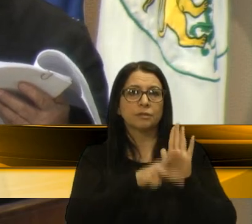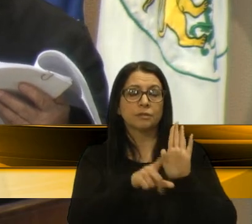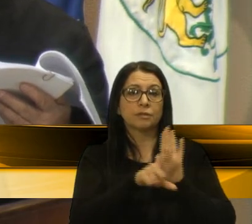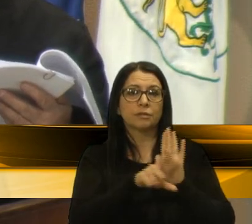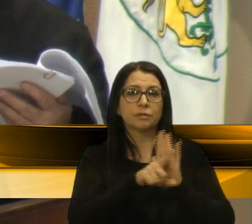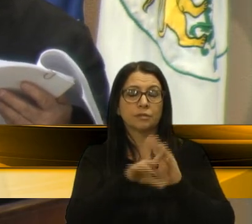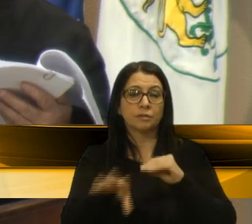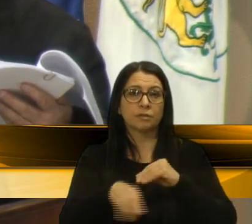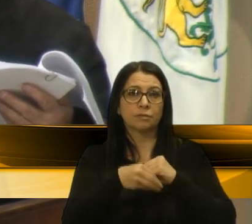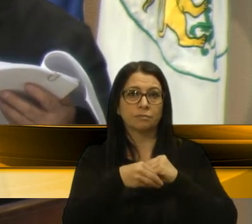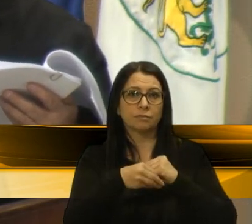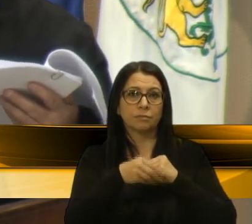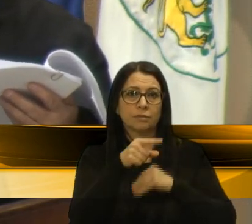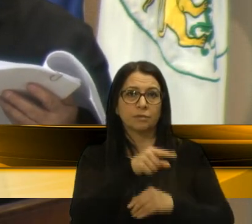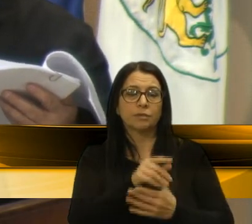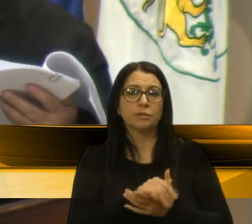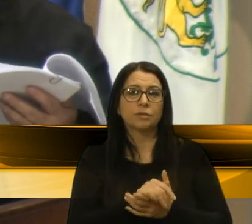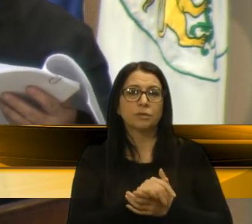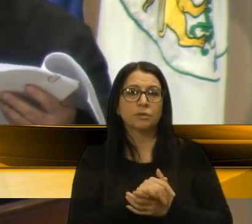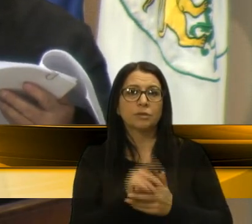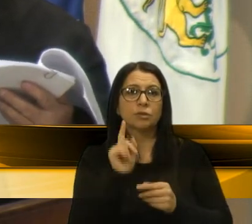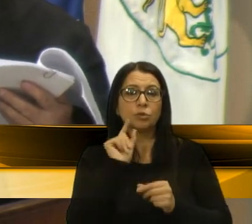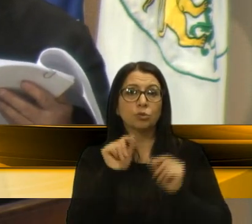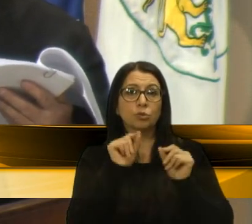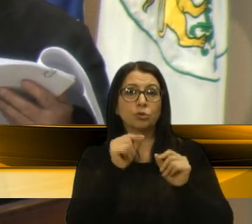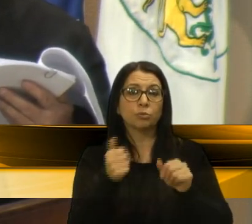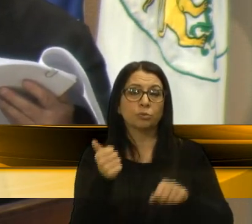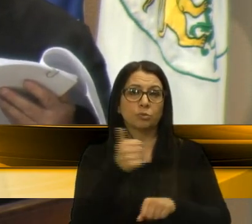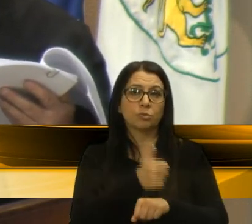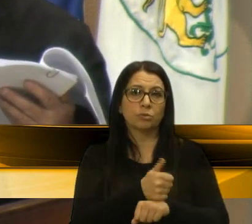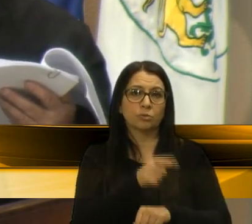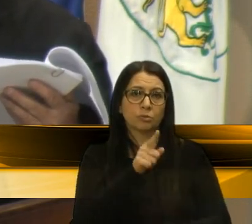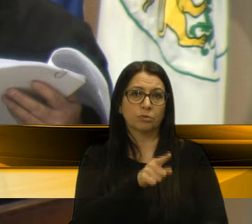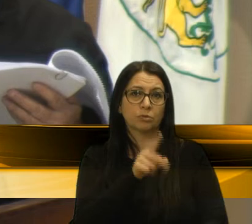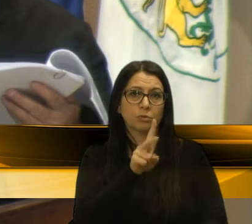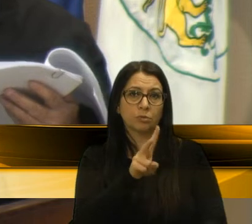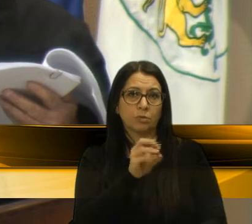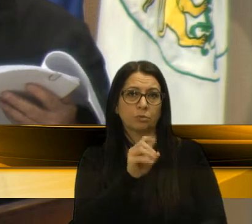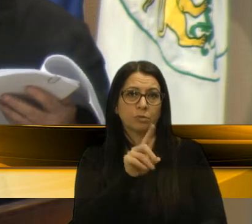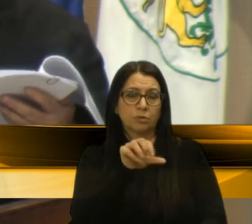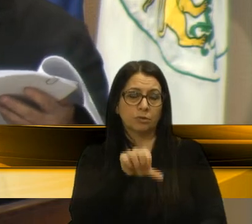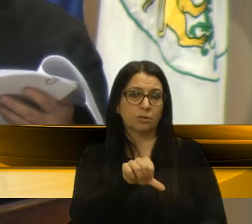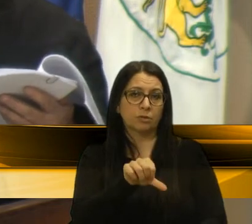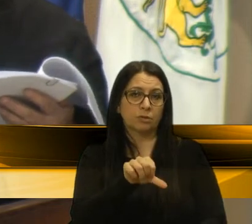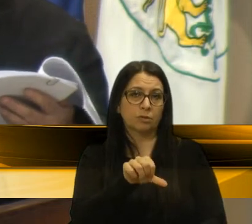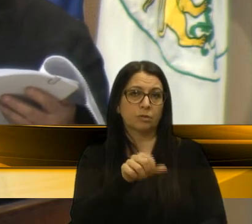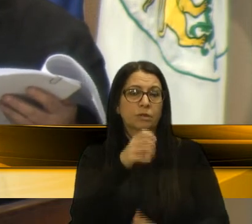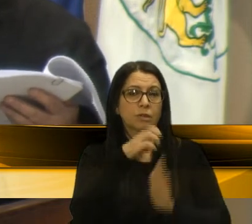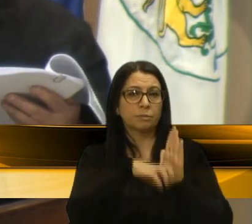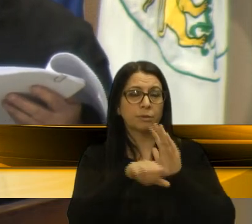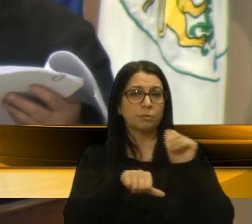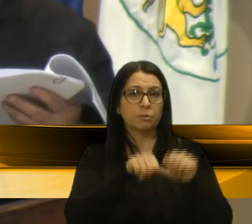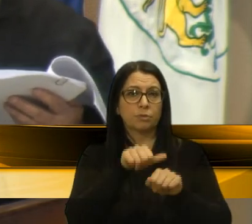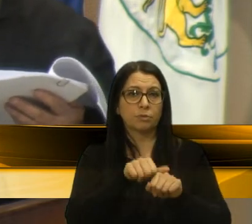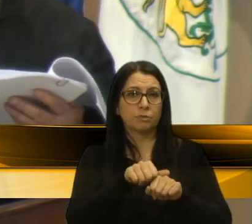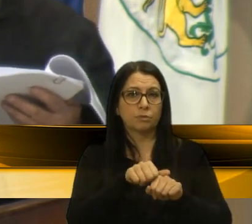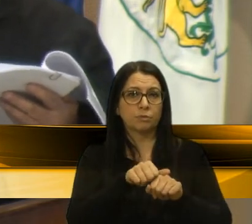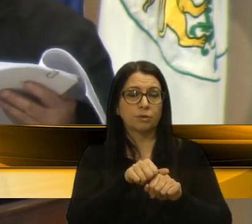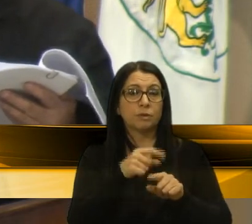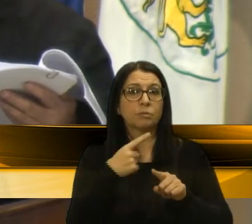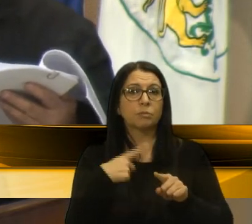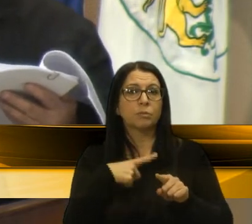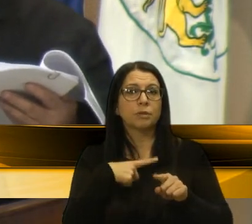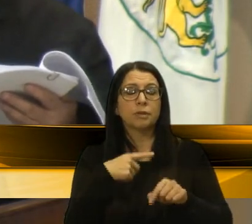complementar em exame no tocante ao substitutivo 1/2019 e emendas modificativas por